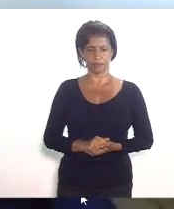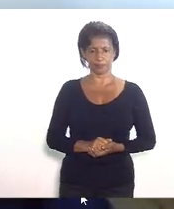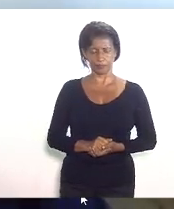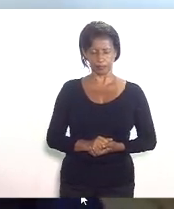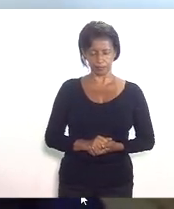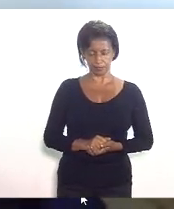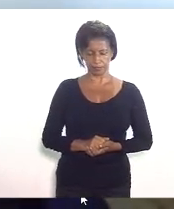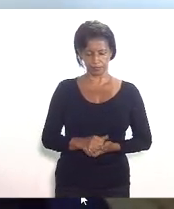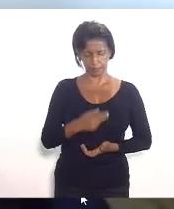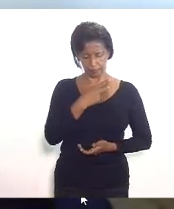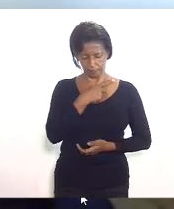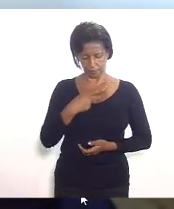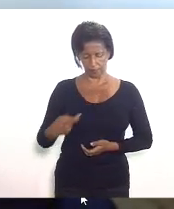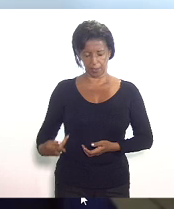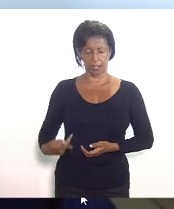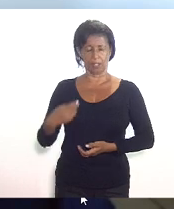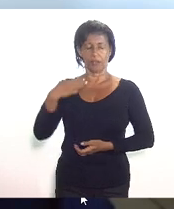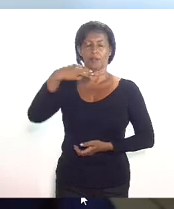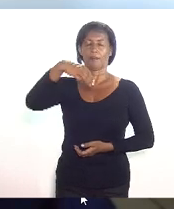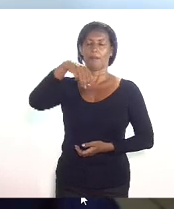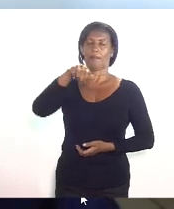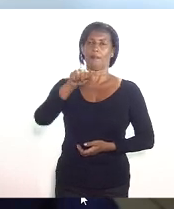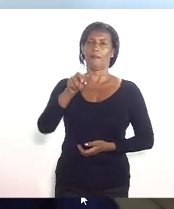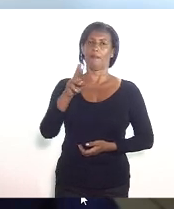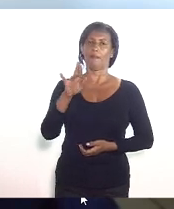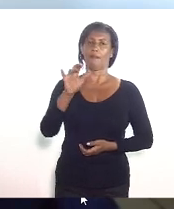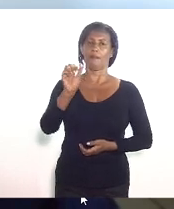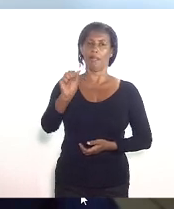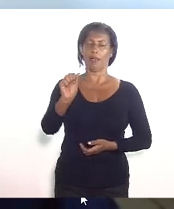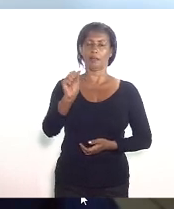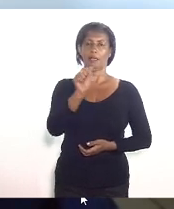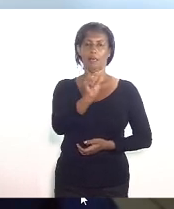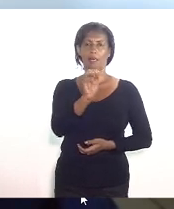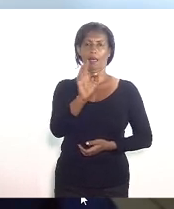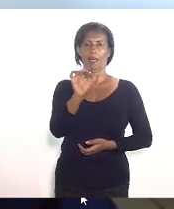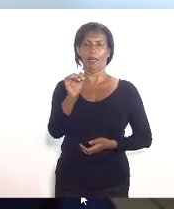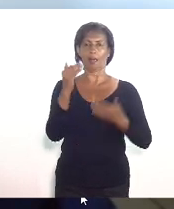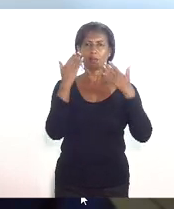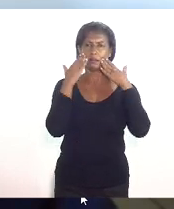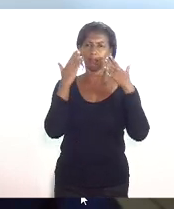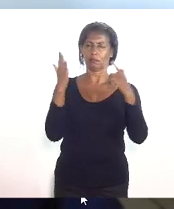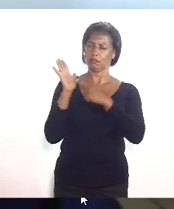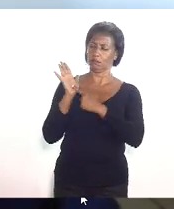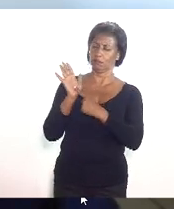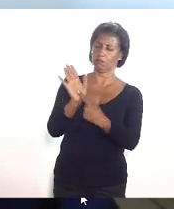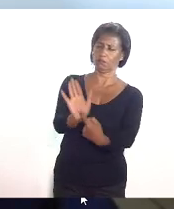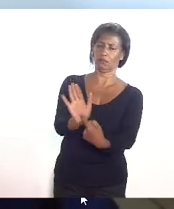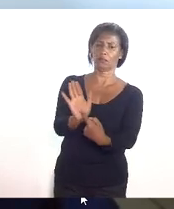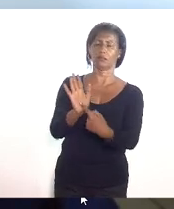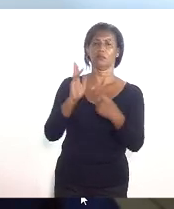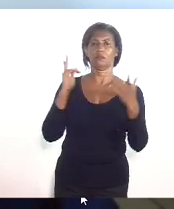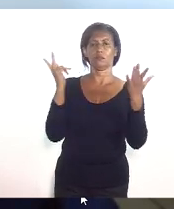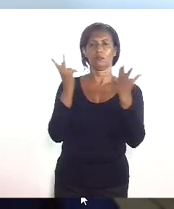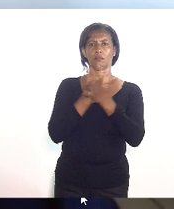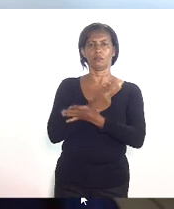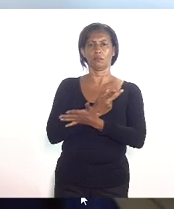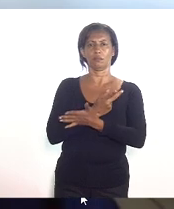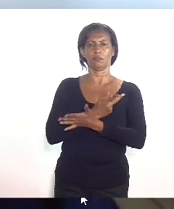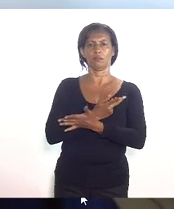Presidente, deputada Marta Rocha. A ata reflete com exatidão o ocorrido na